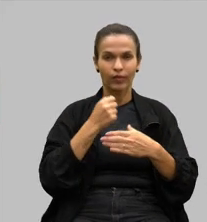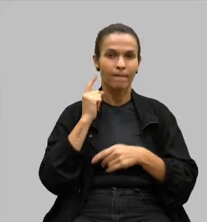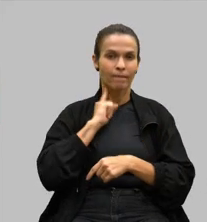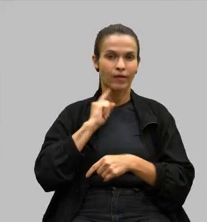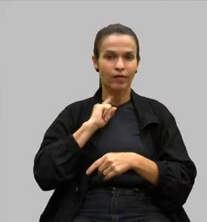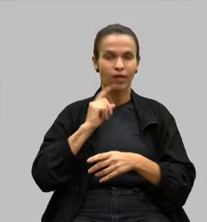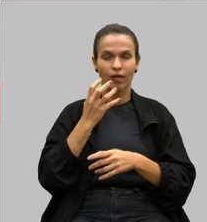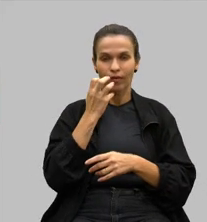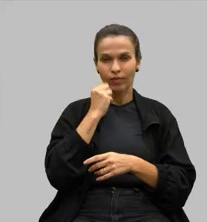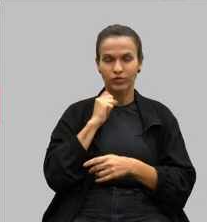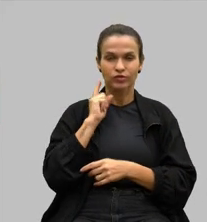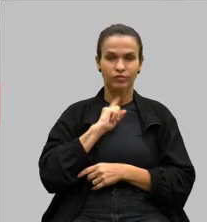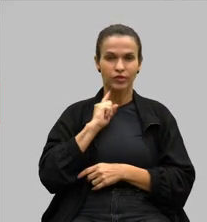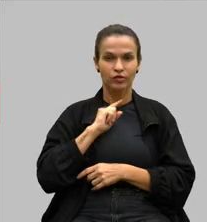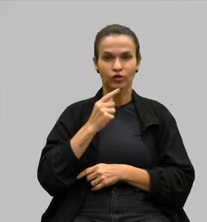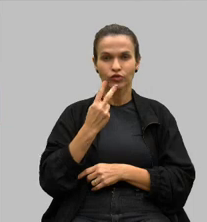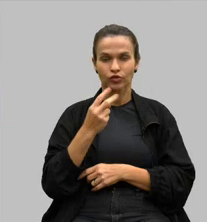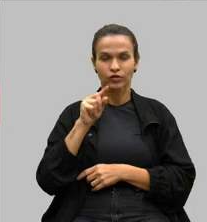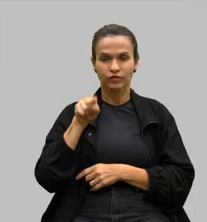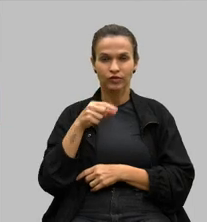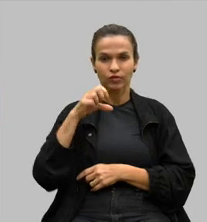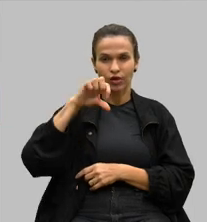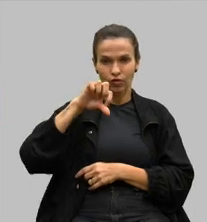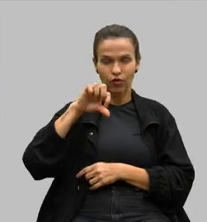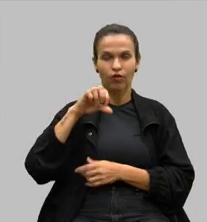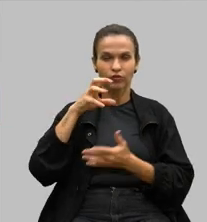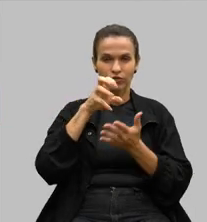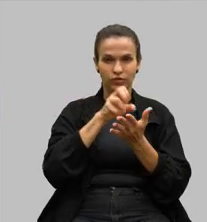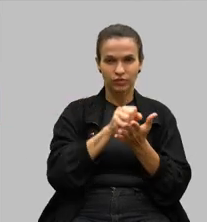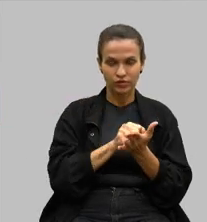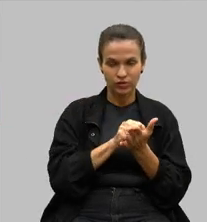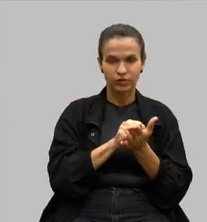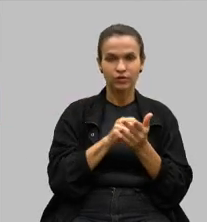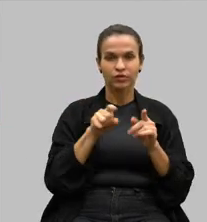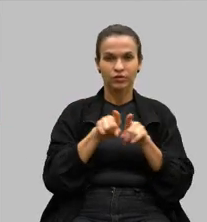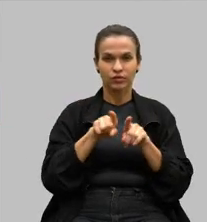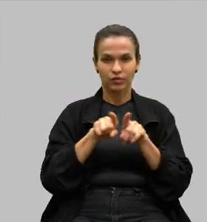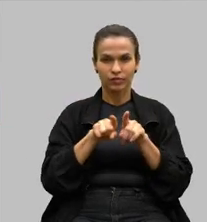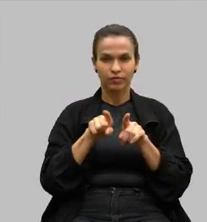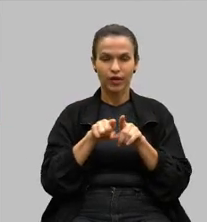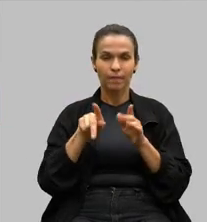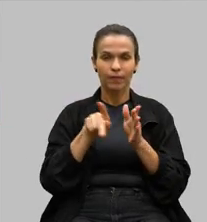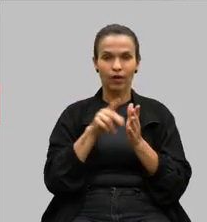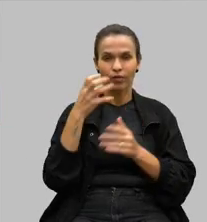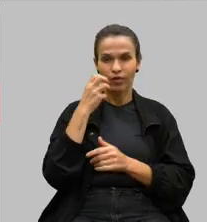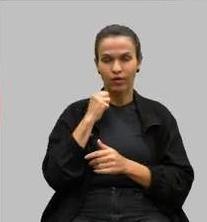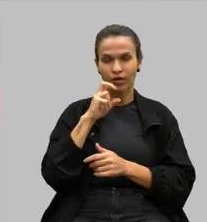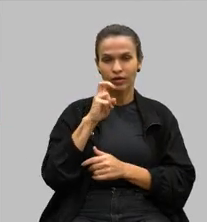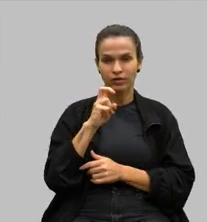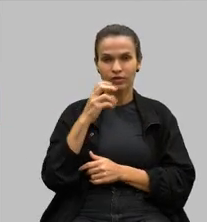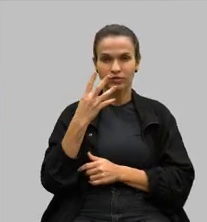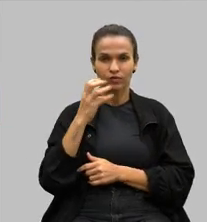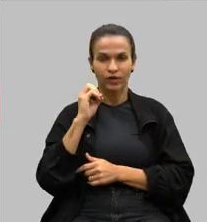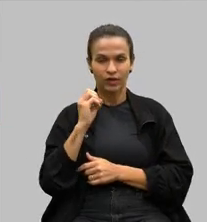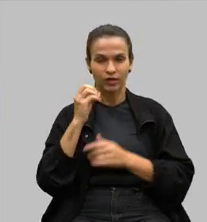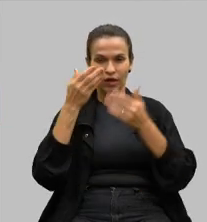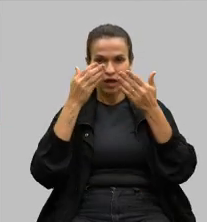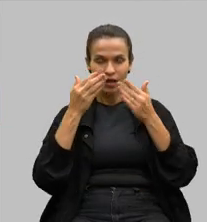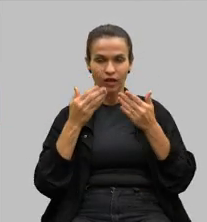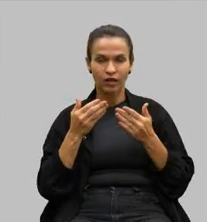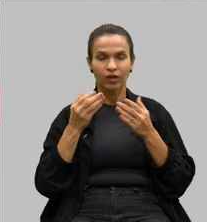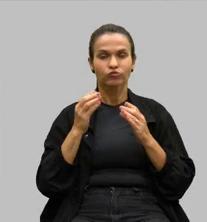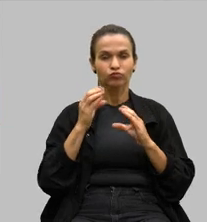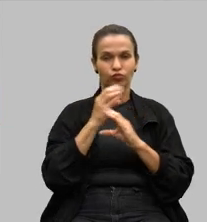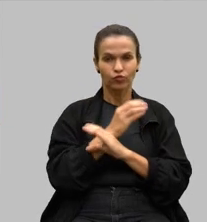2,9 e000 inscritos nas rodadas de patrimônio 540 análises concluídas do primeiro